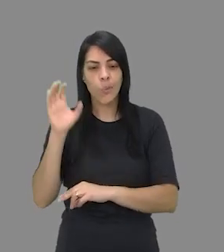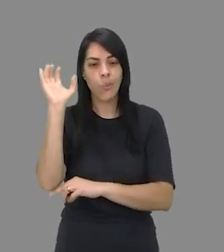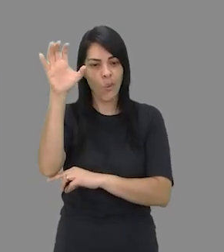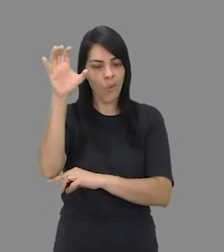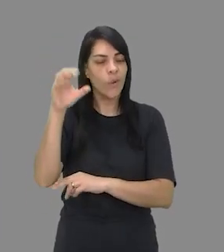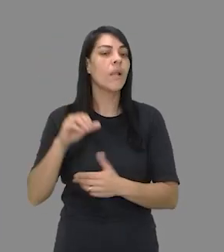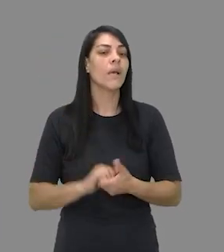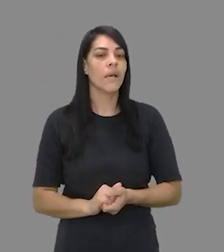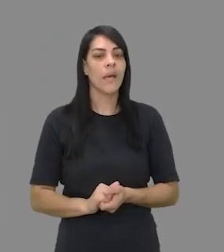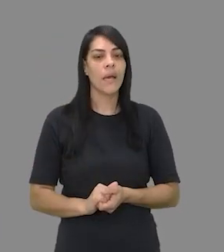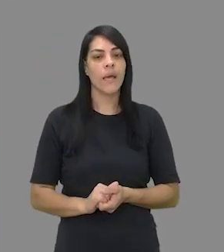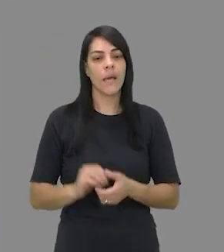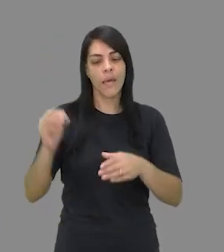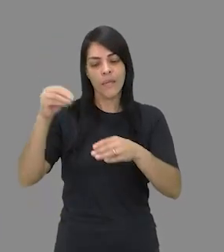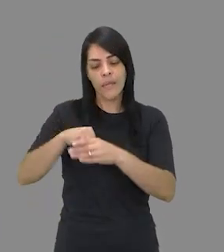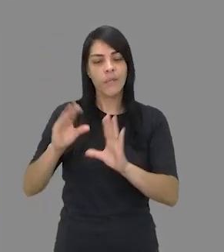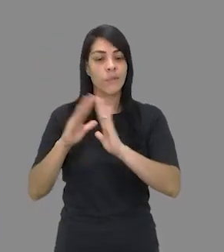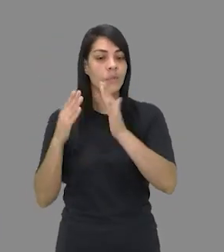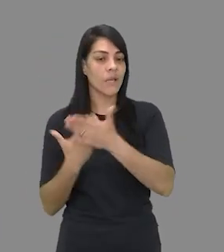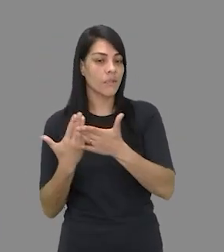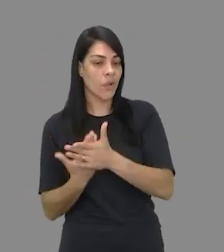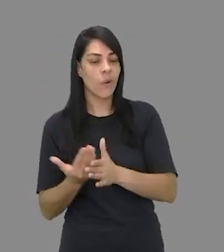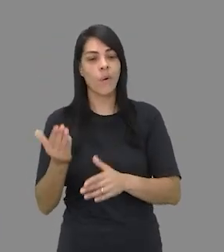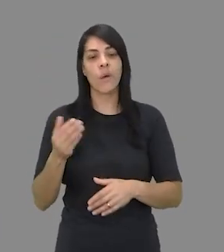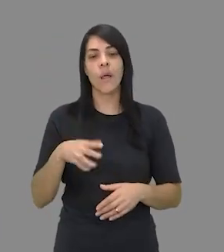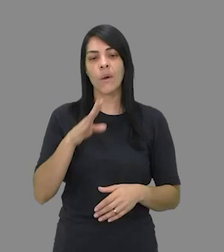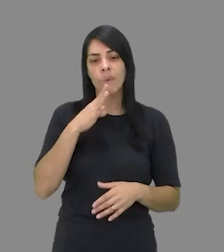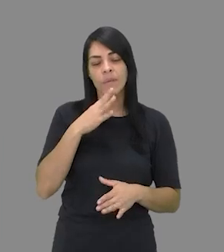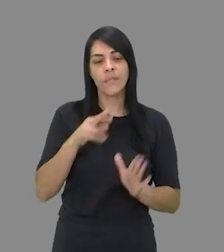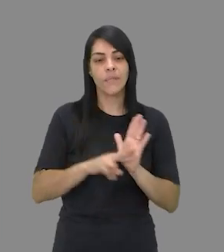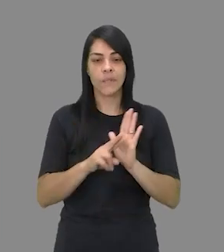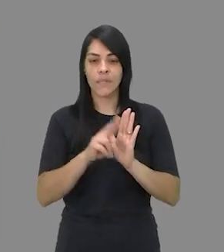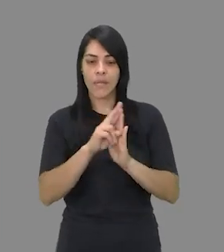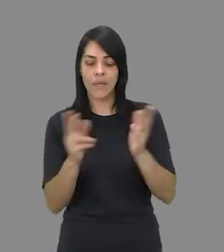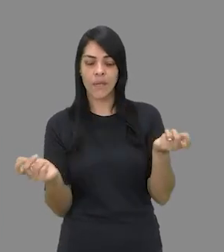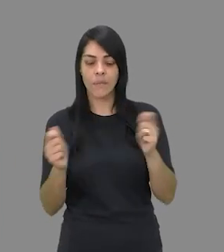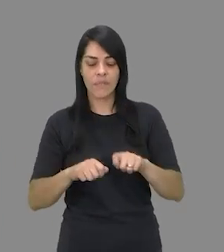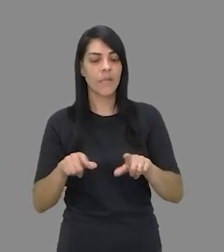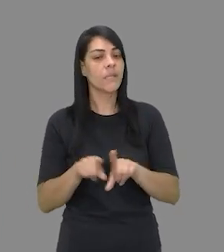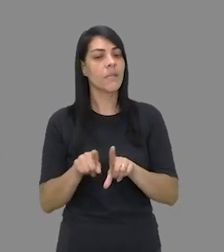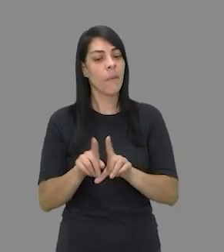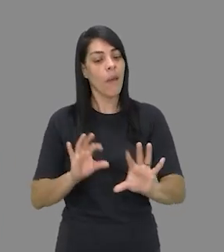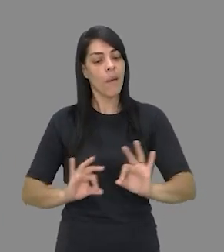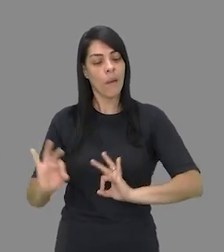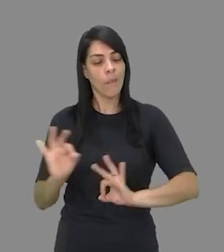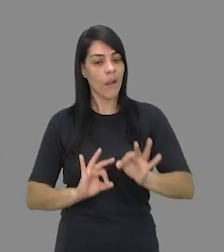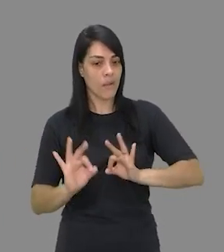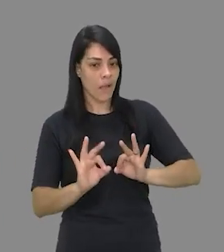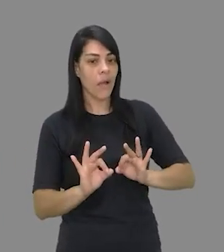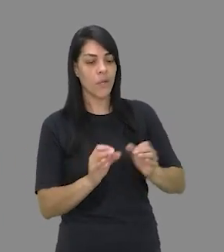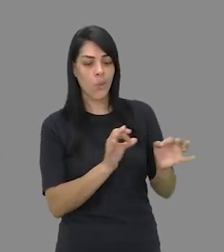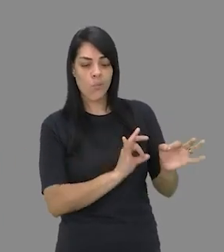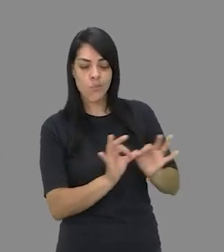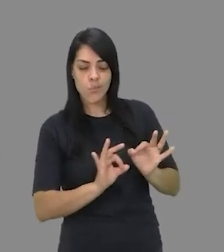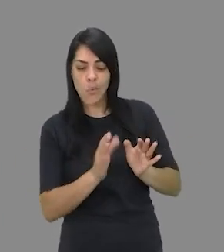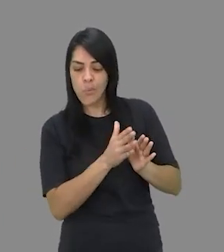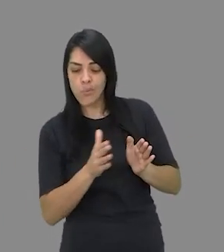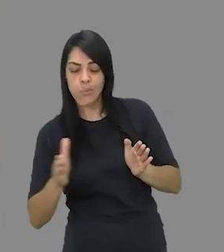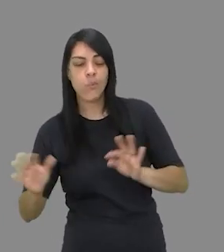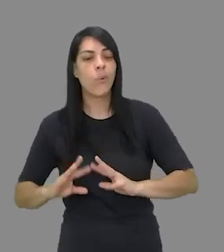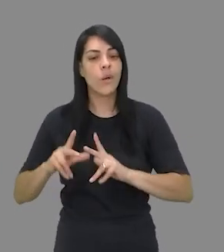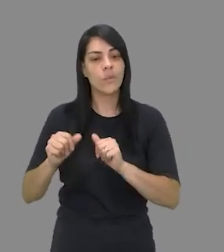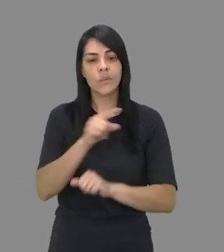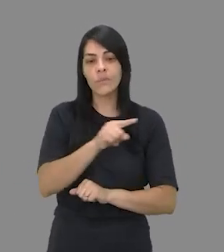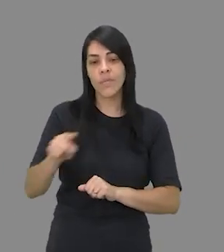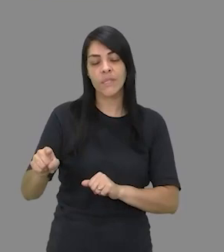escola, né? Vendo as regras, vendo as possibilidades e prepararem uma organização onde todos